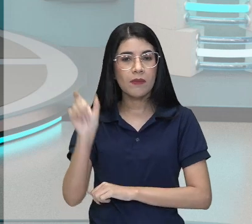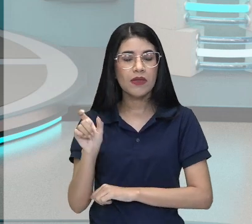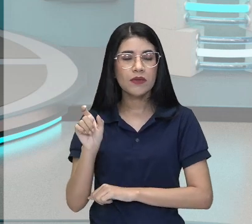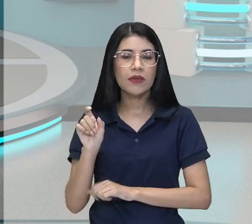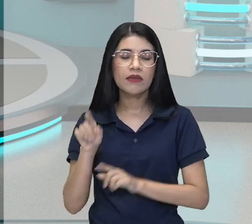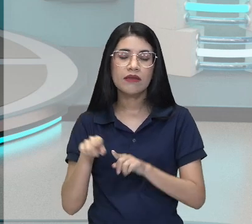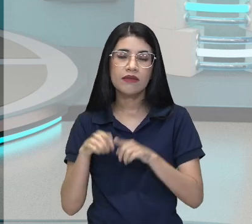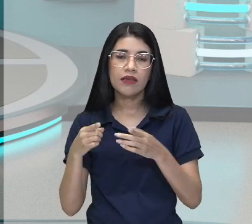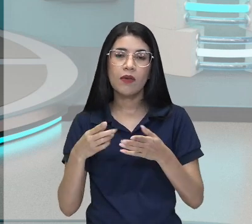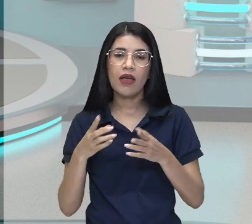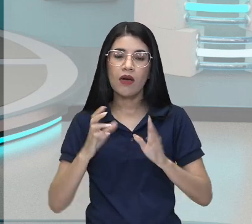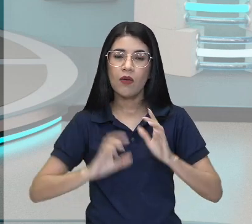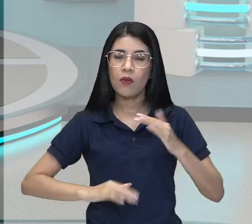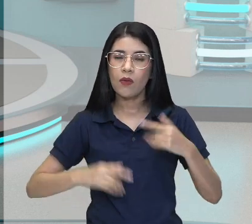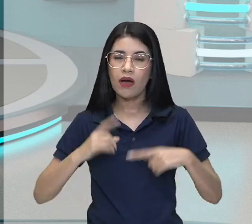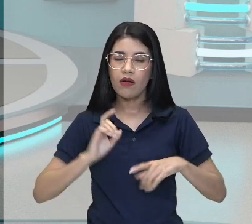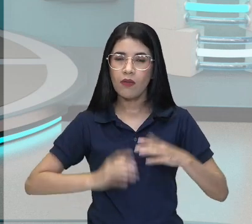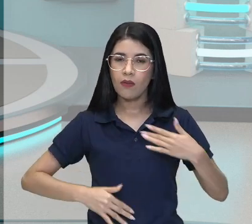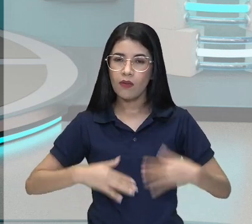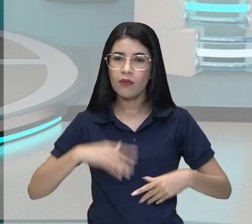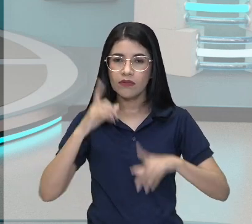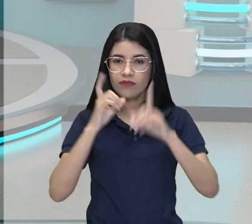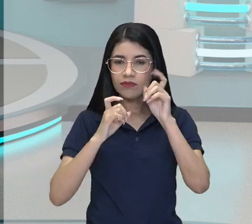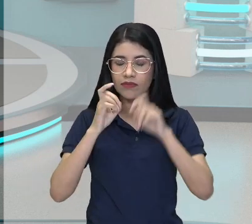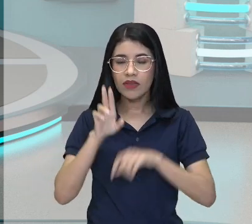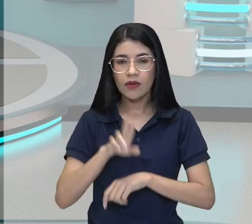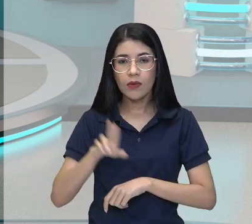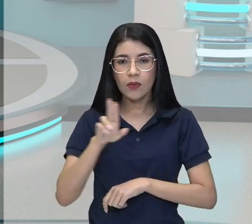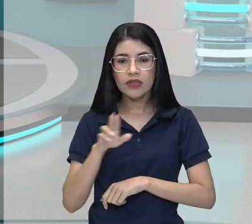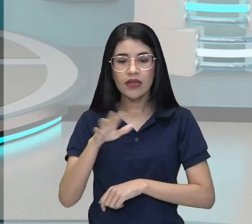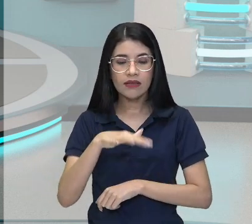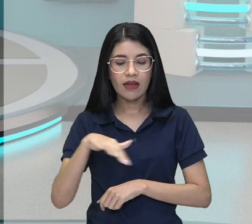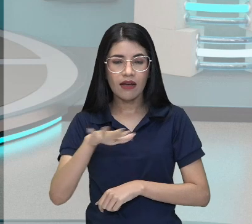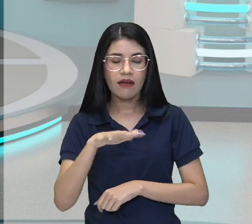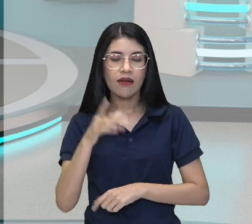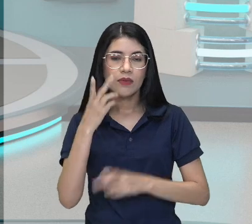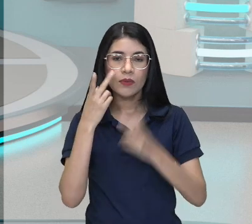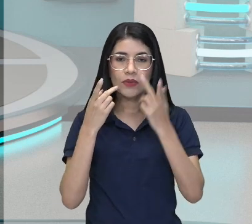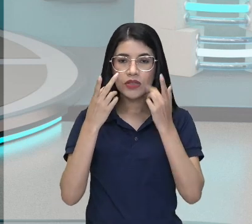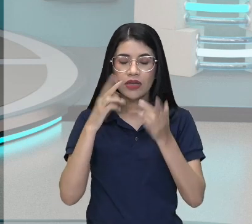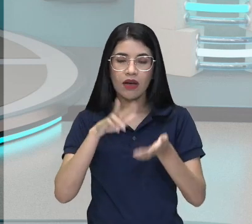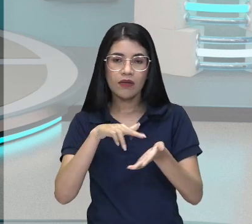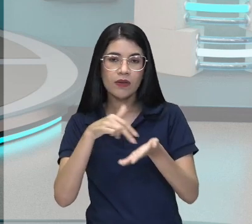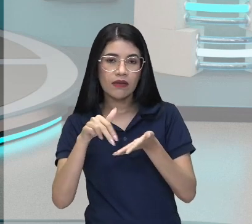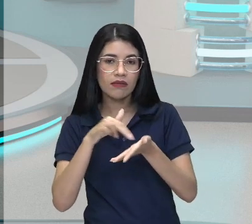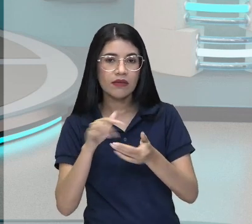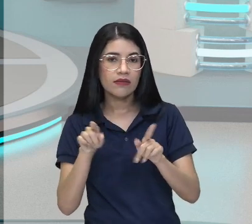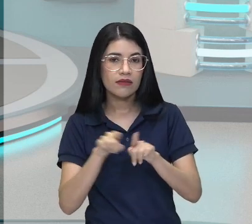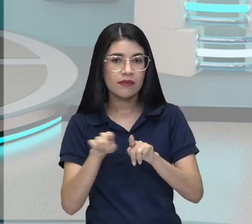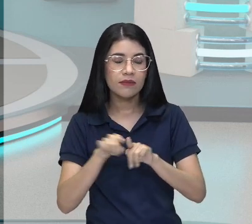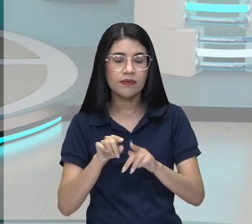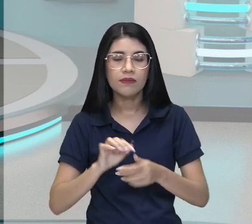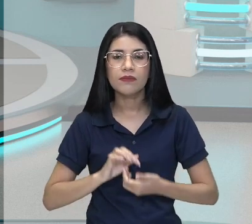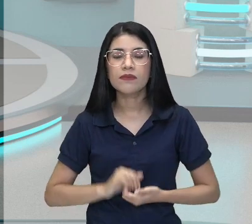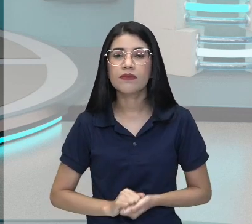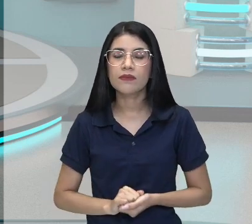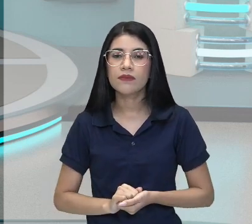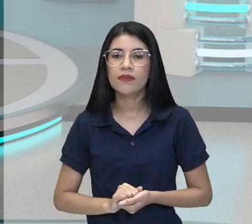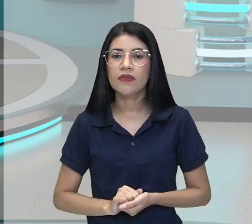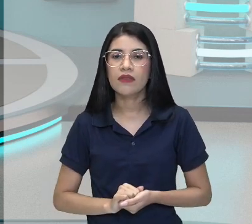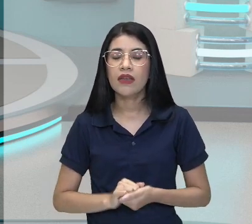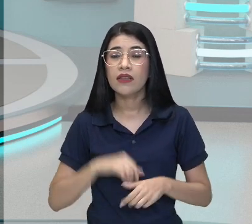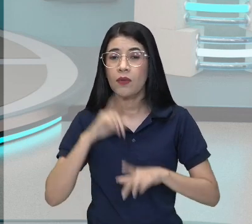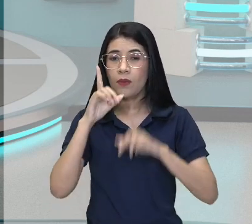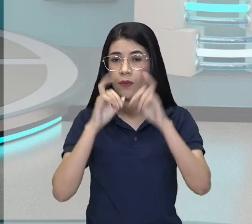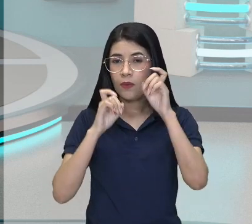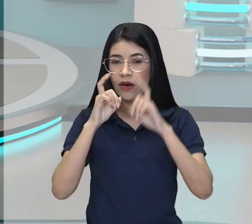corporal que é muito utilizada aonde? No teatro, na dança, certo? Então, a expressão corporal